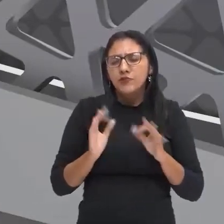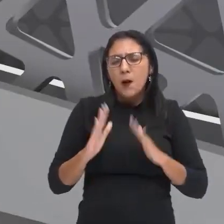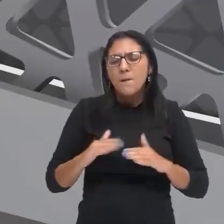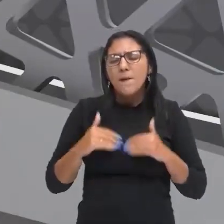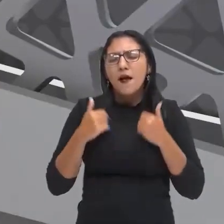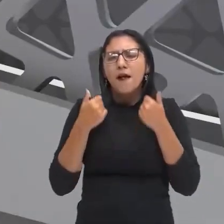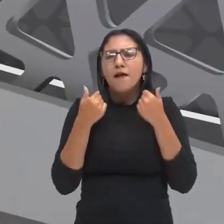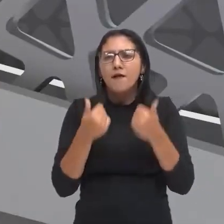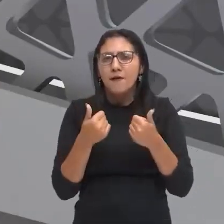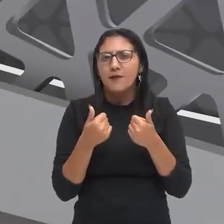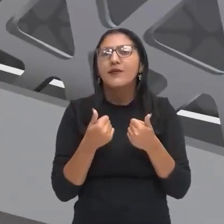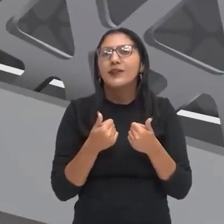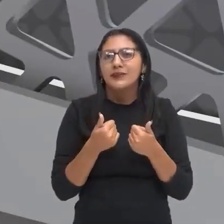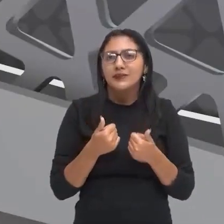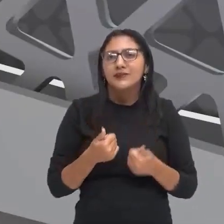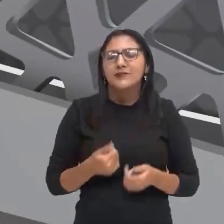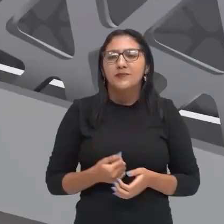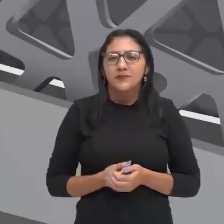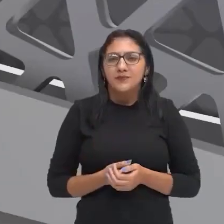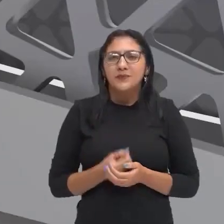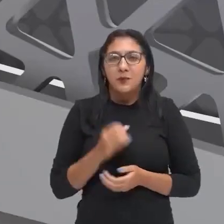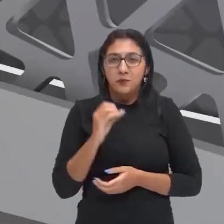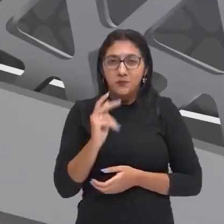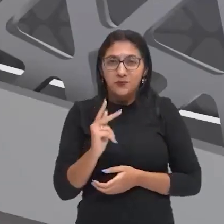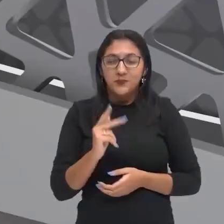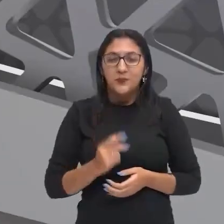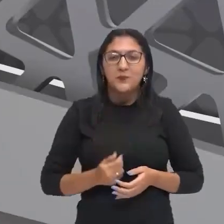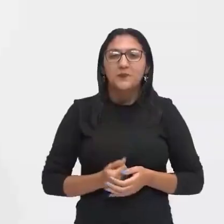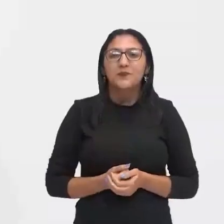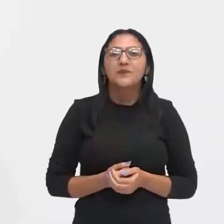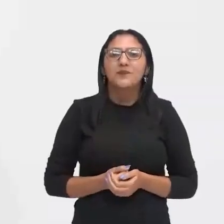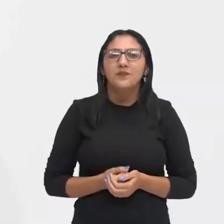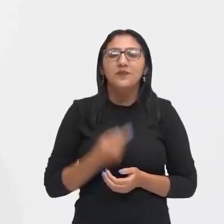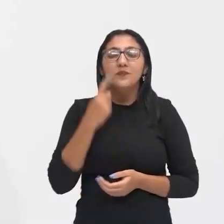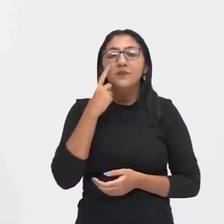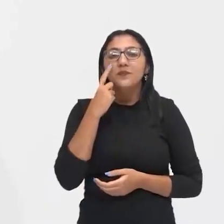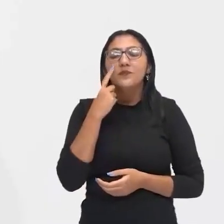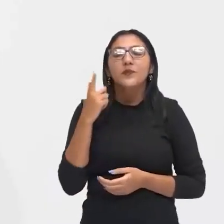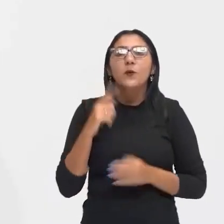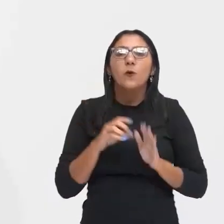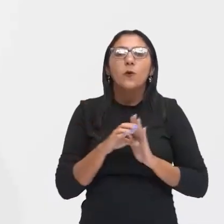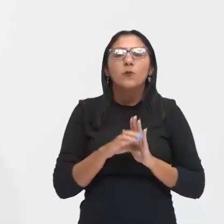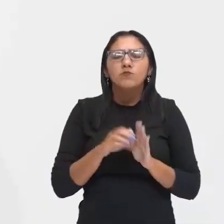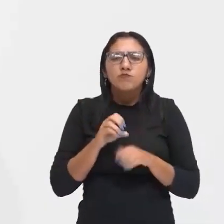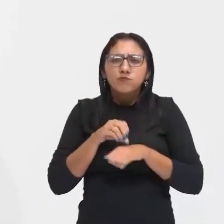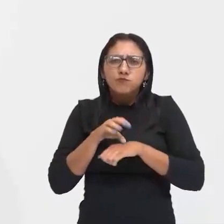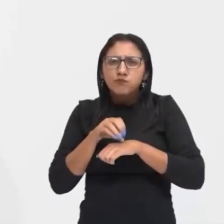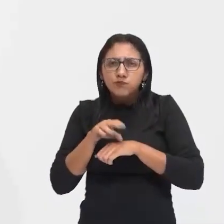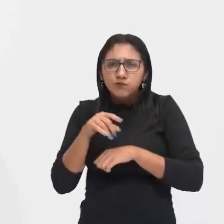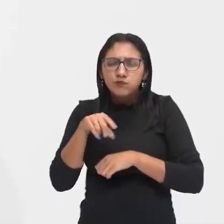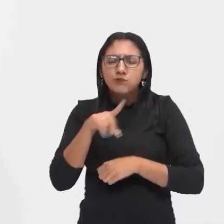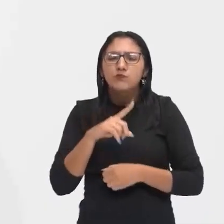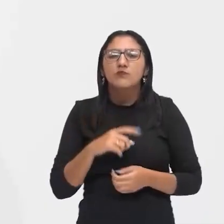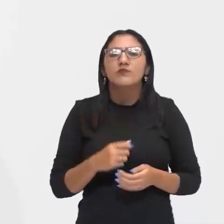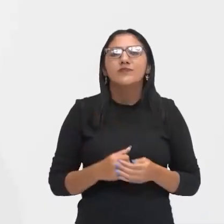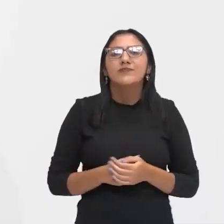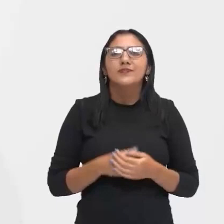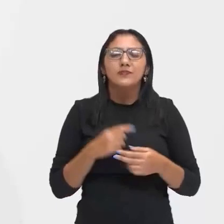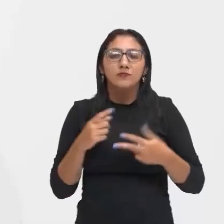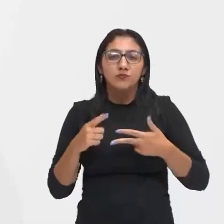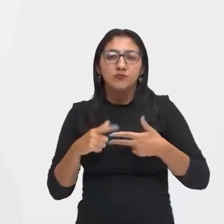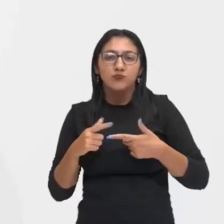minha habilidade. Beleza? Vamos para o segundo conselho que eu trago aqui, conselhos da Mãe